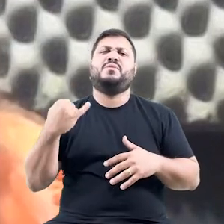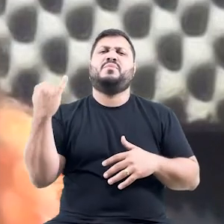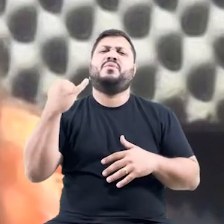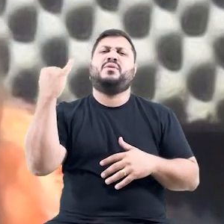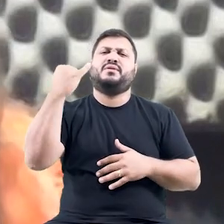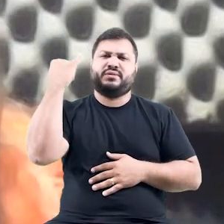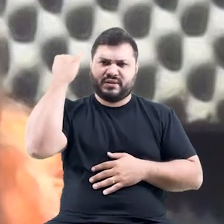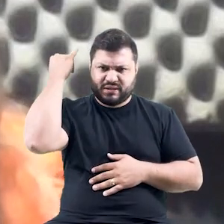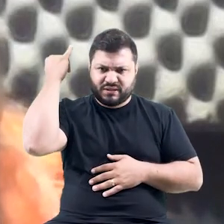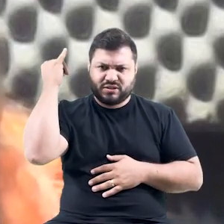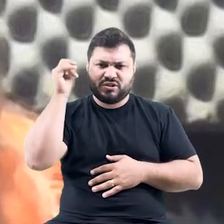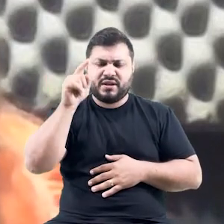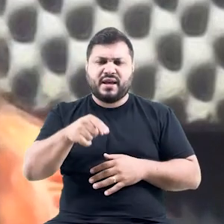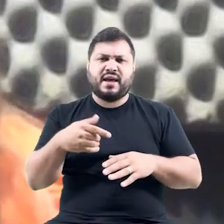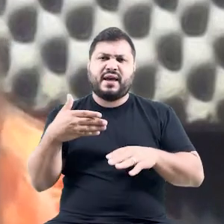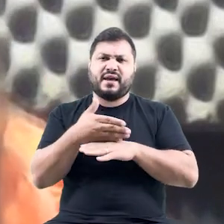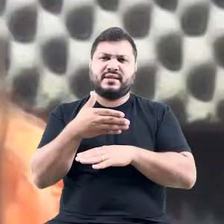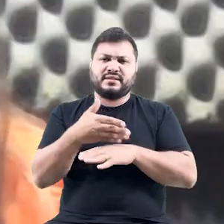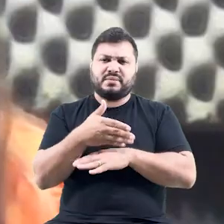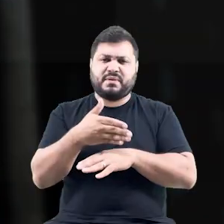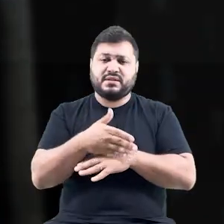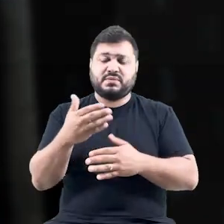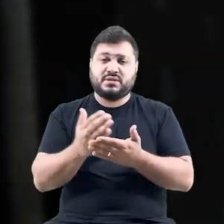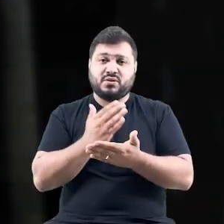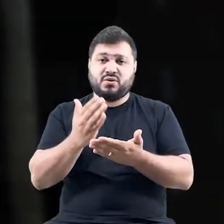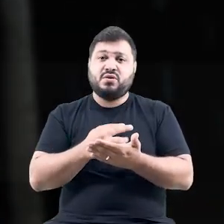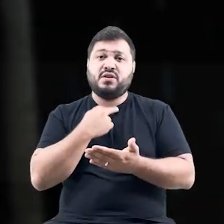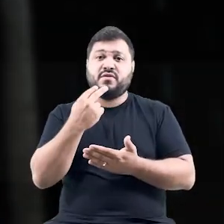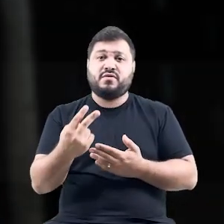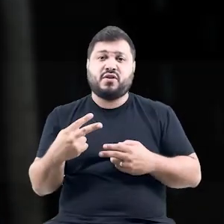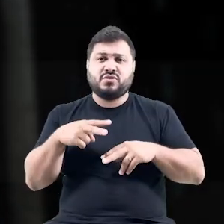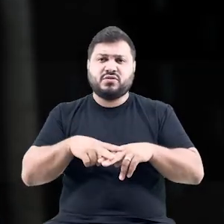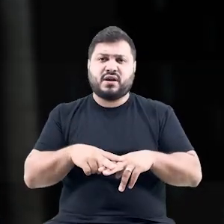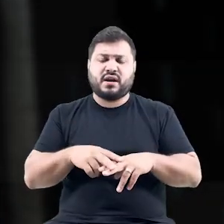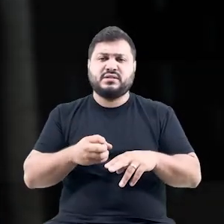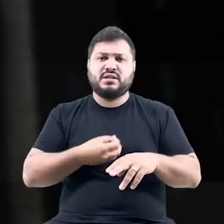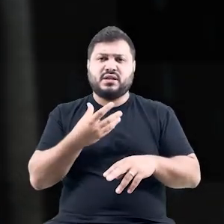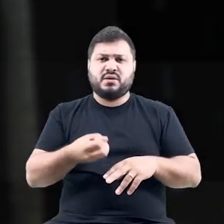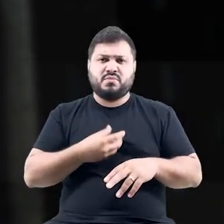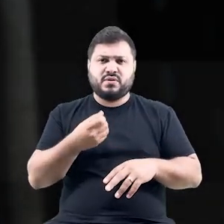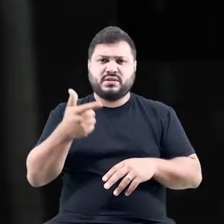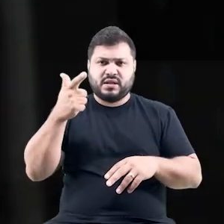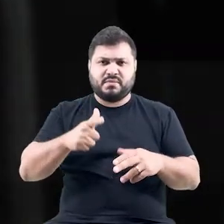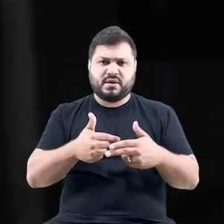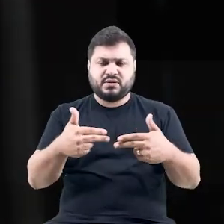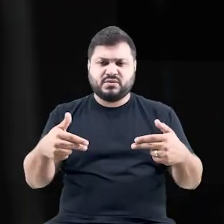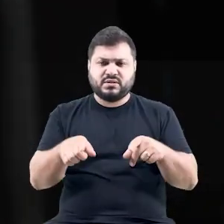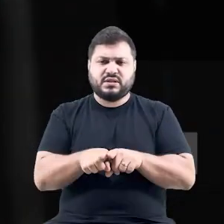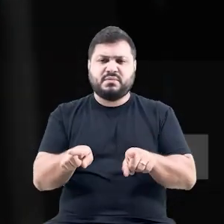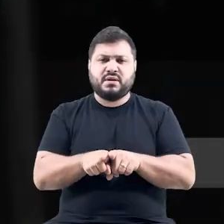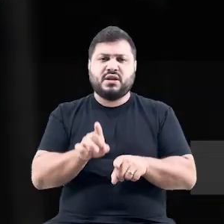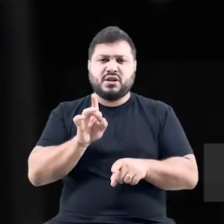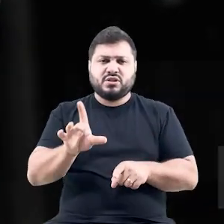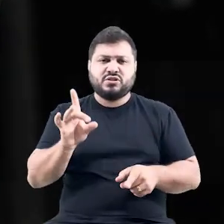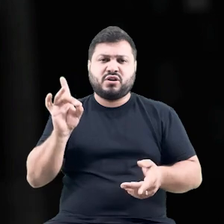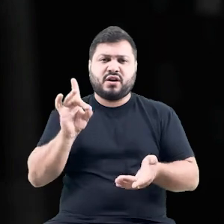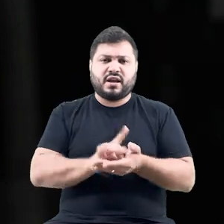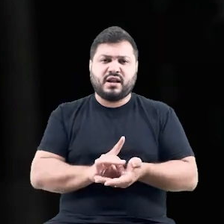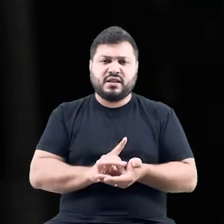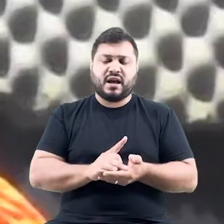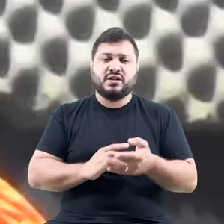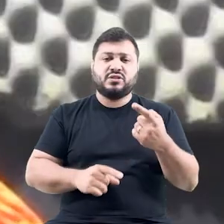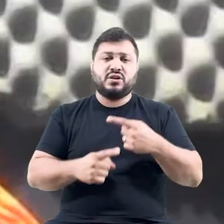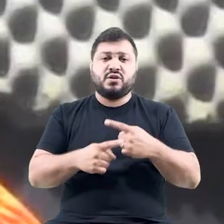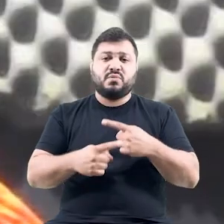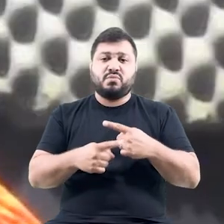importante essa participação. O livro Vozes do Cárcere, Poesias e Algo Mais só virou